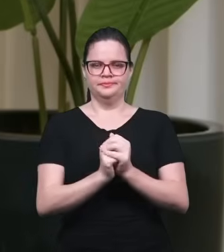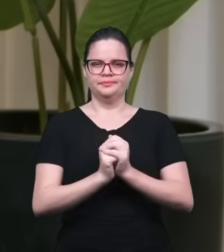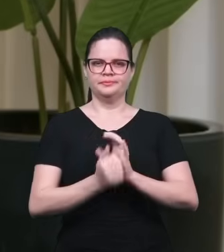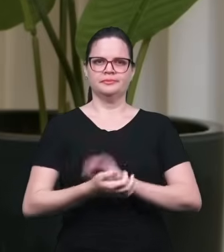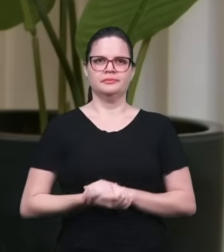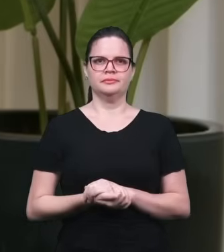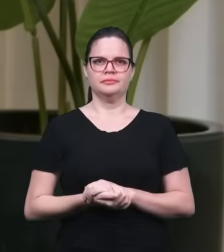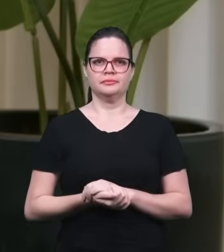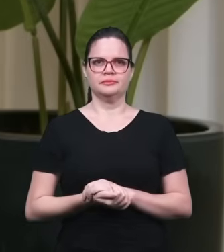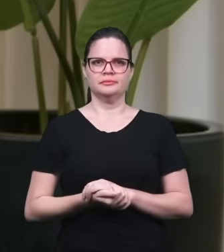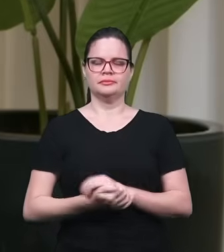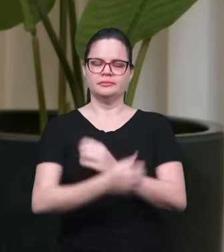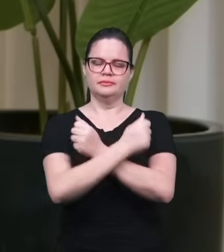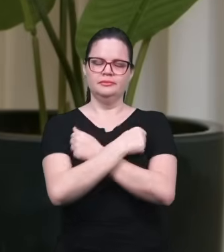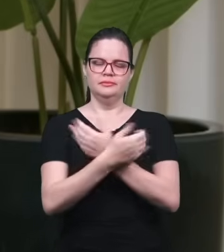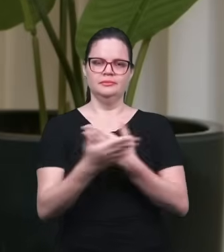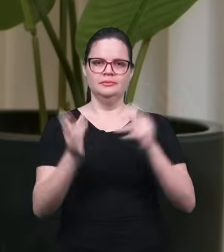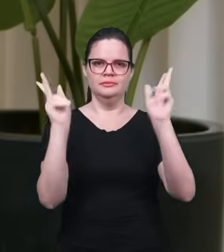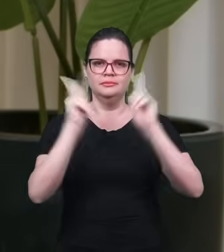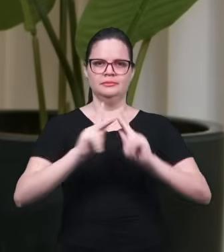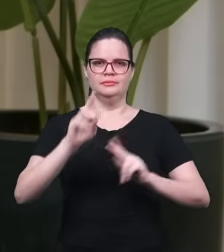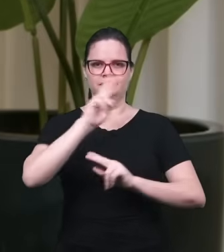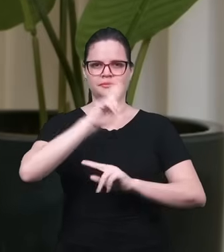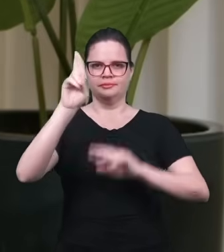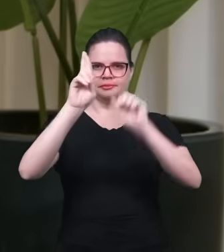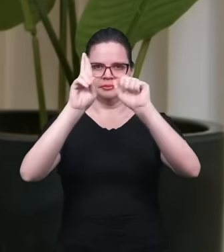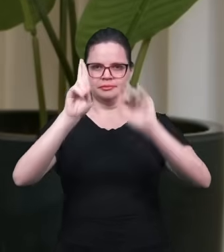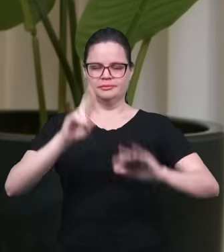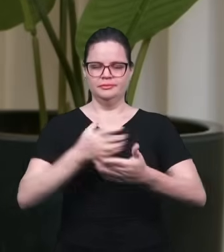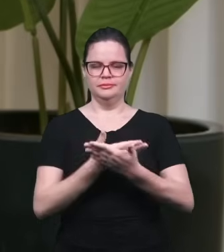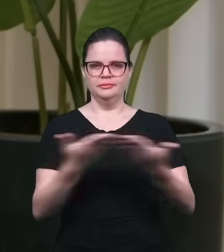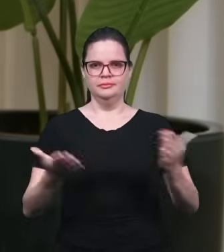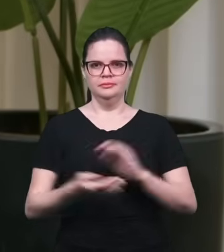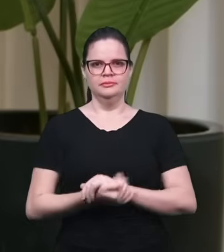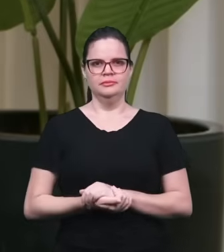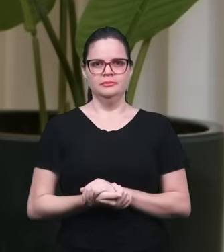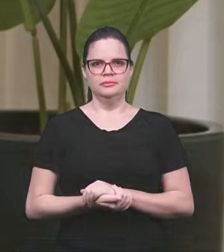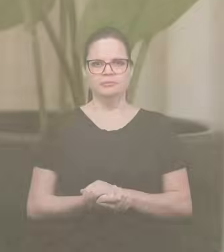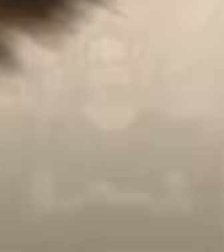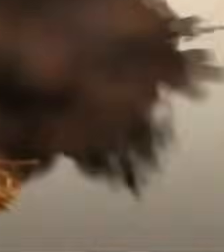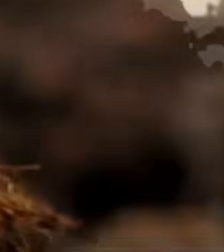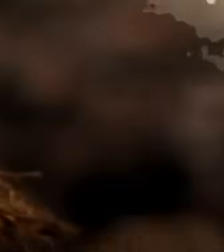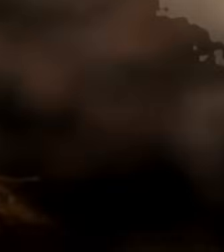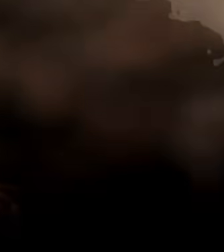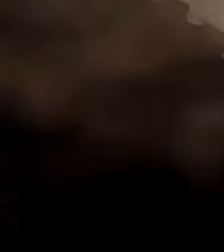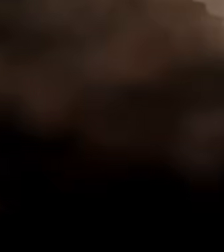Amados, um abraço a todos, que Deus abençoe, a paz do Senhor Jesus.